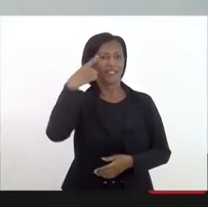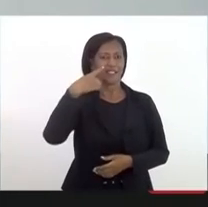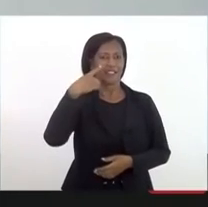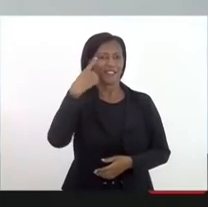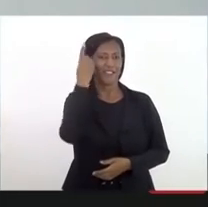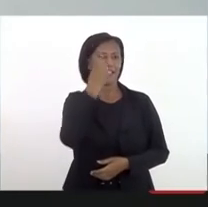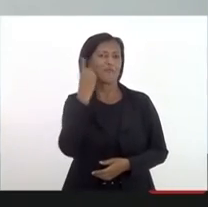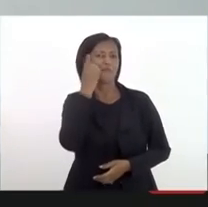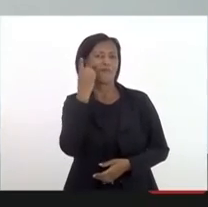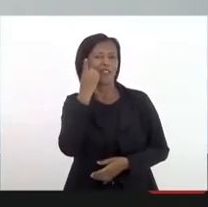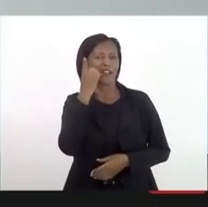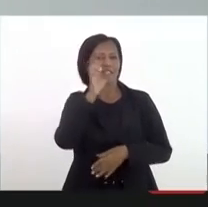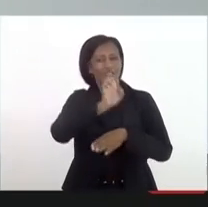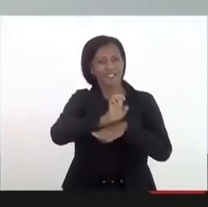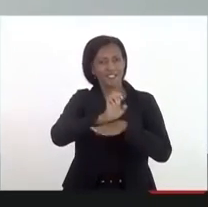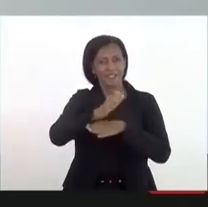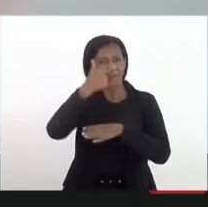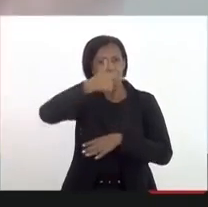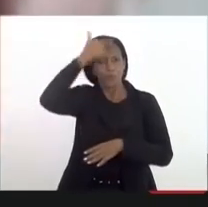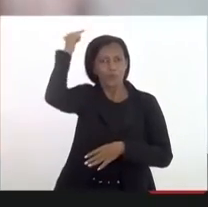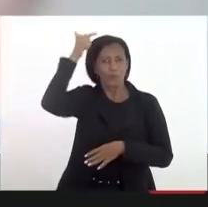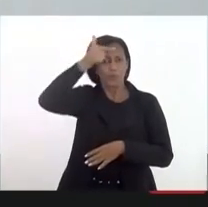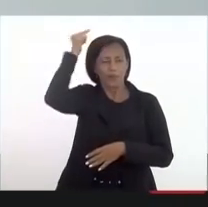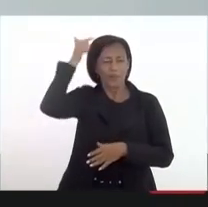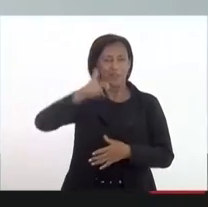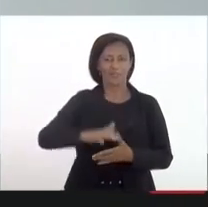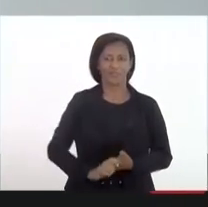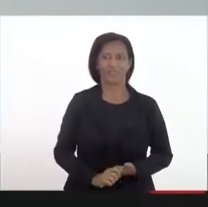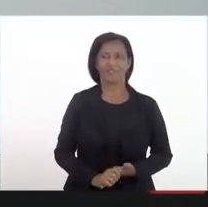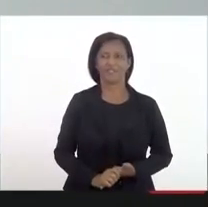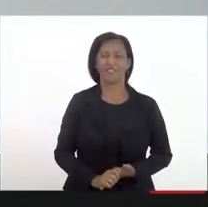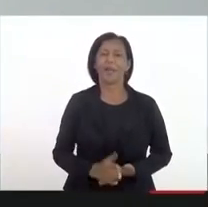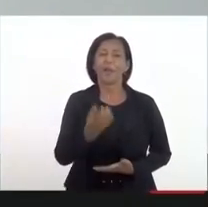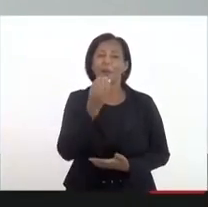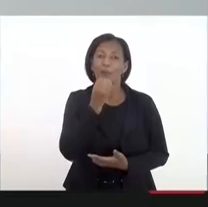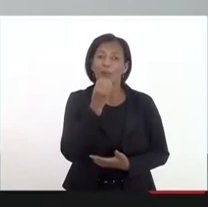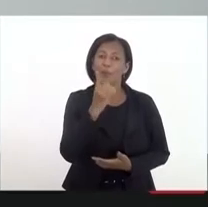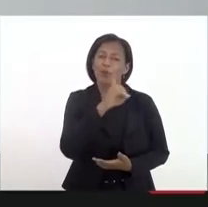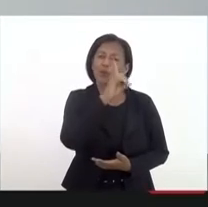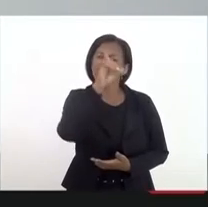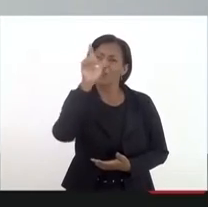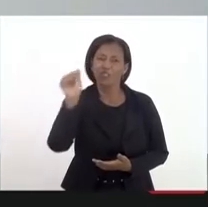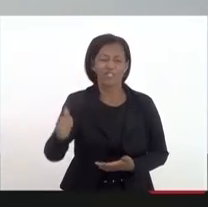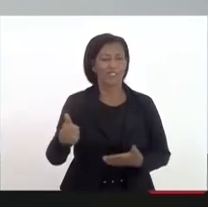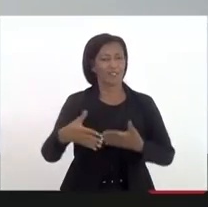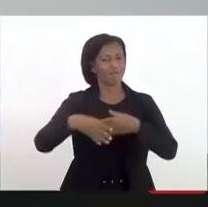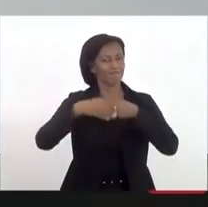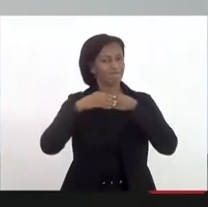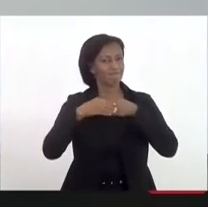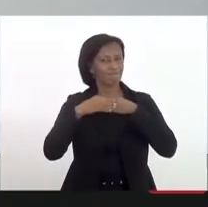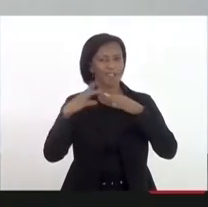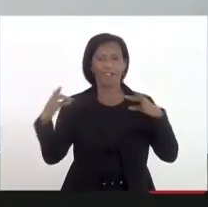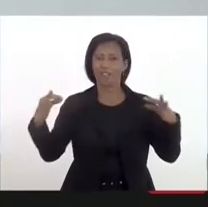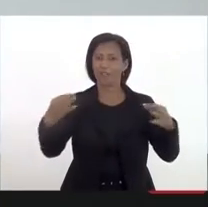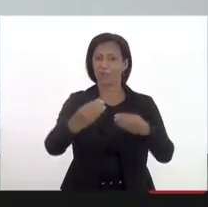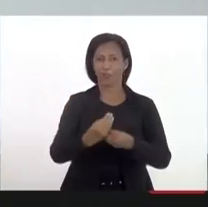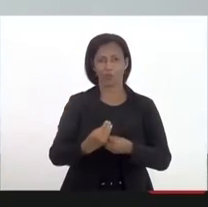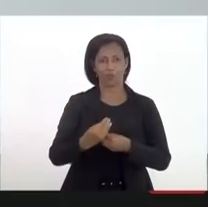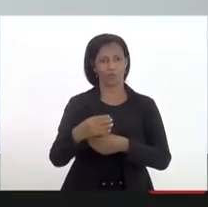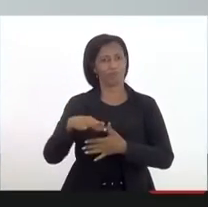me sabatinou na Alerj no início do final do ano. Luiz Paulo, bom dia e parabéns a todos os representantes aí da Alerj.